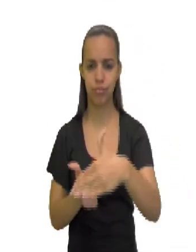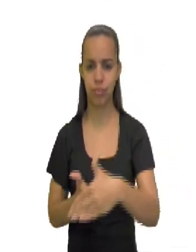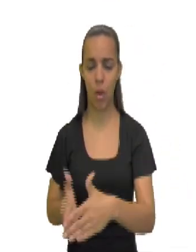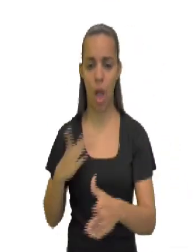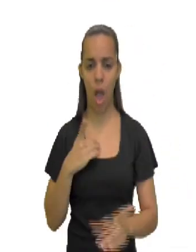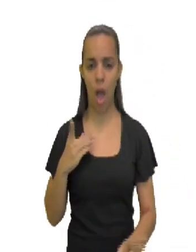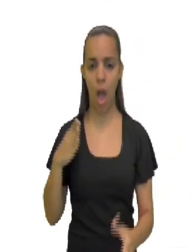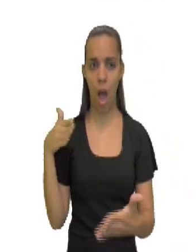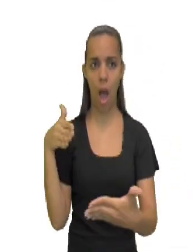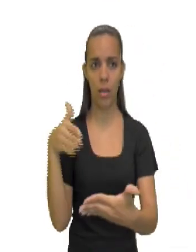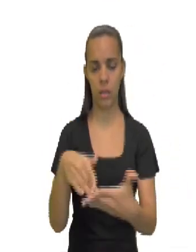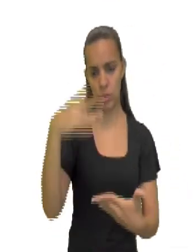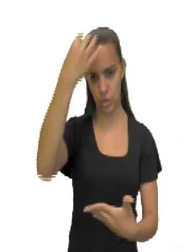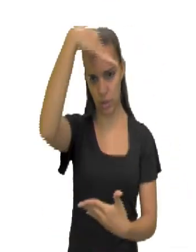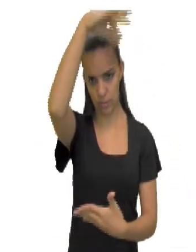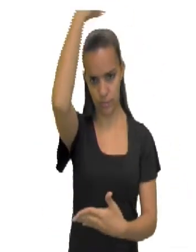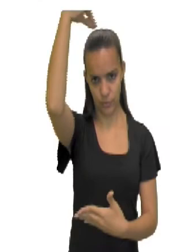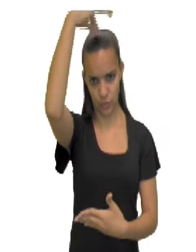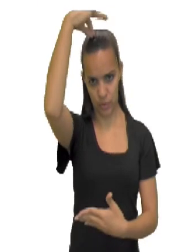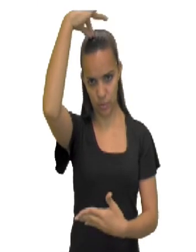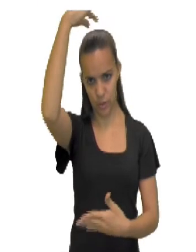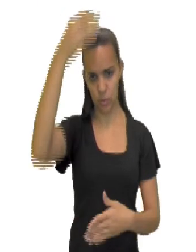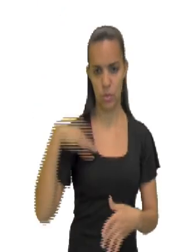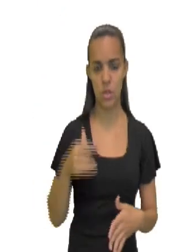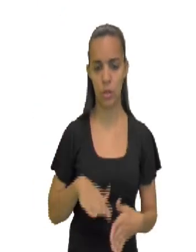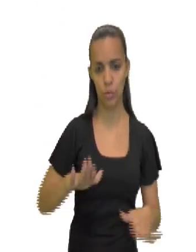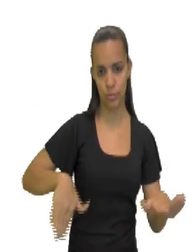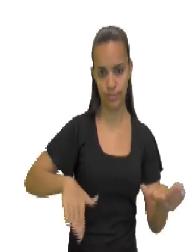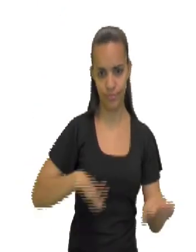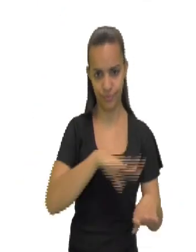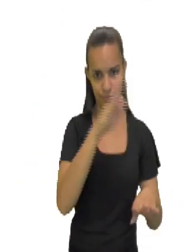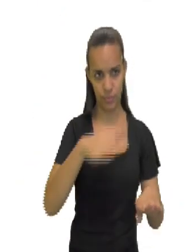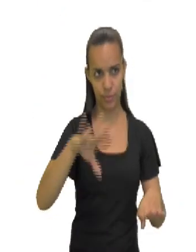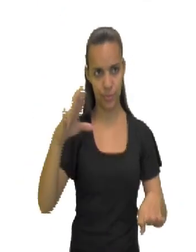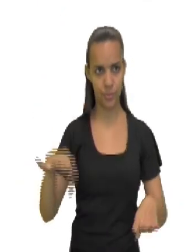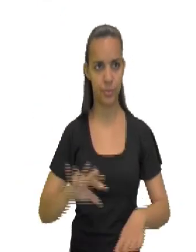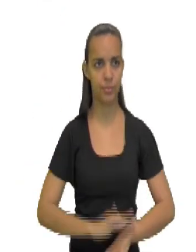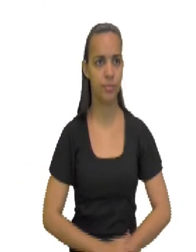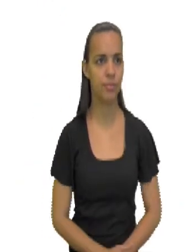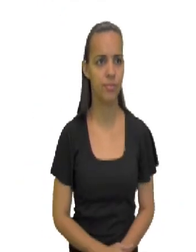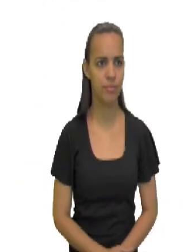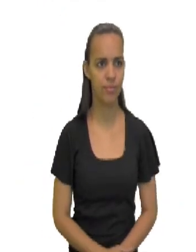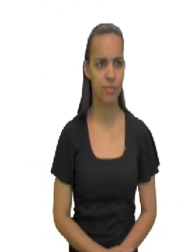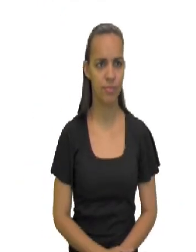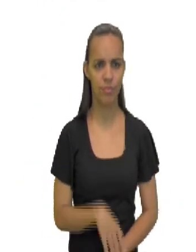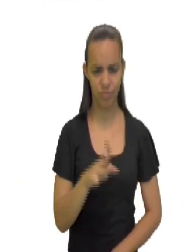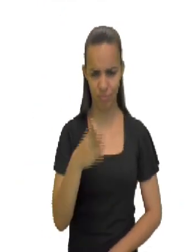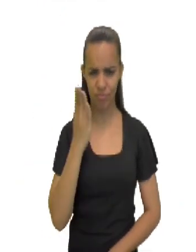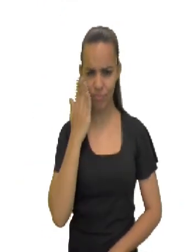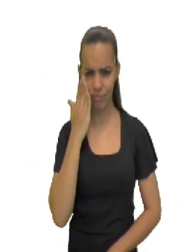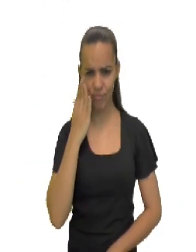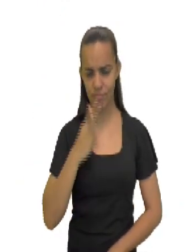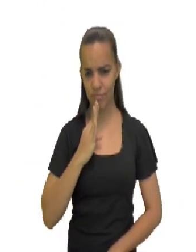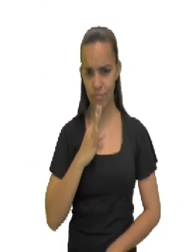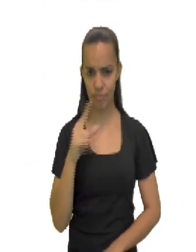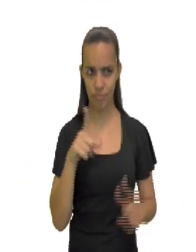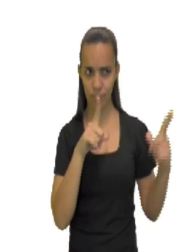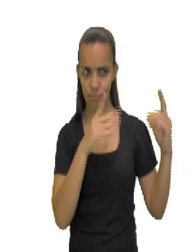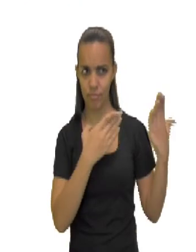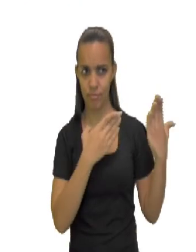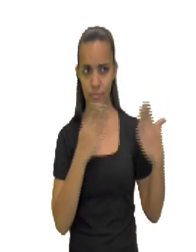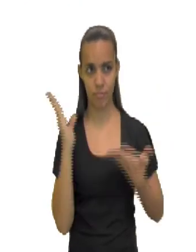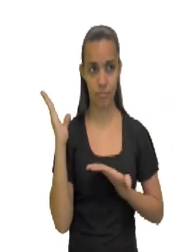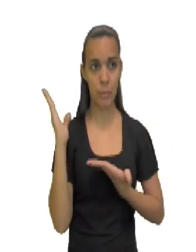no Oceano Atlântico. Você conhece essa imagem? Sabe o